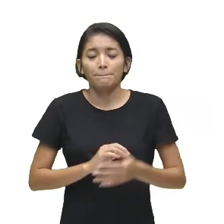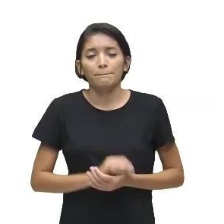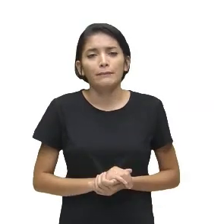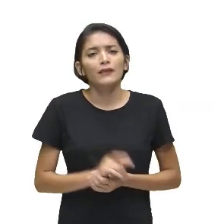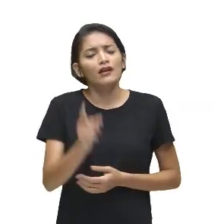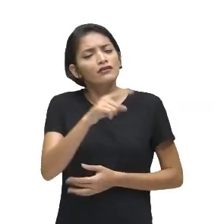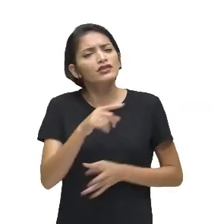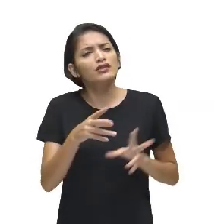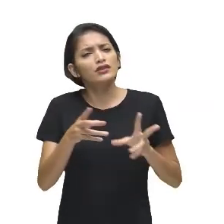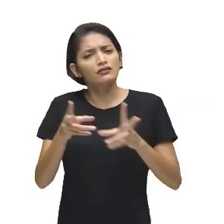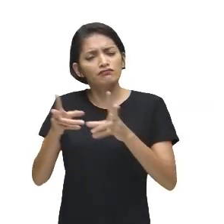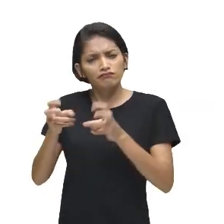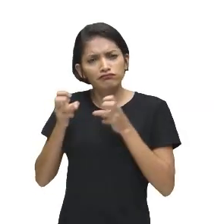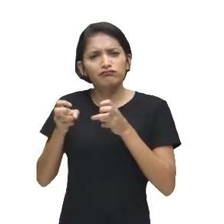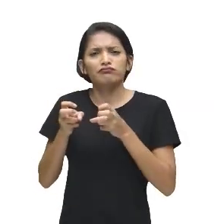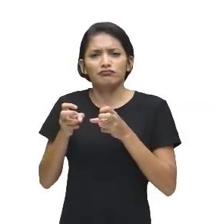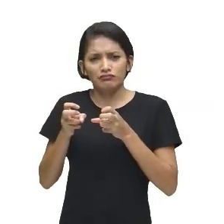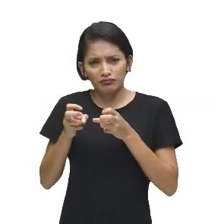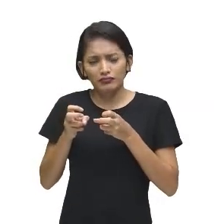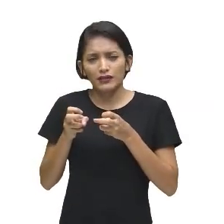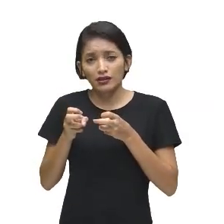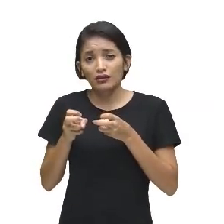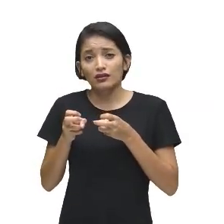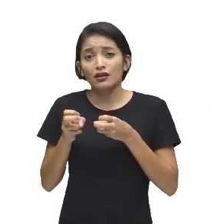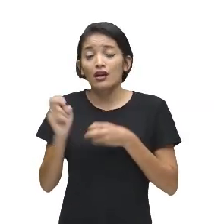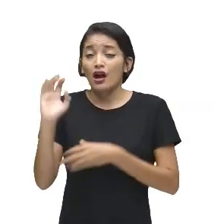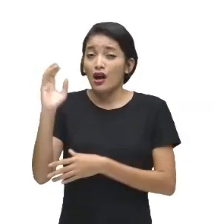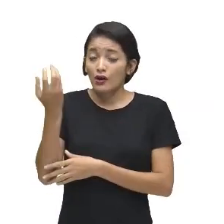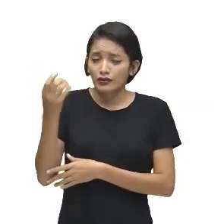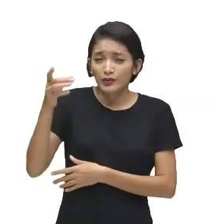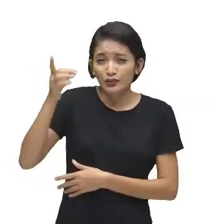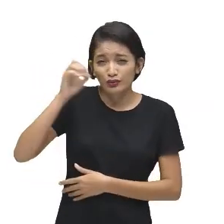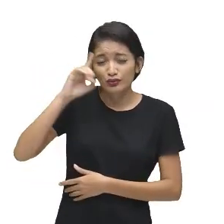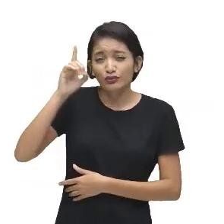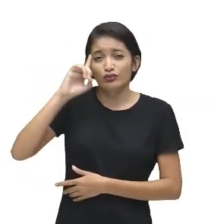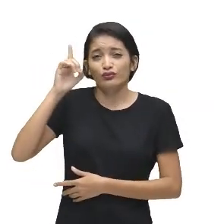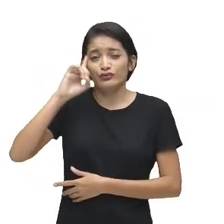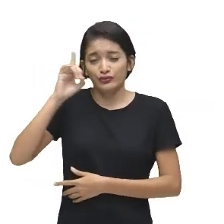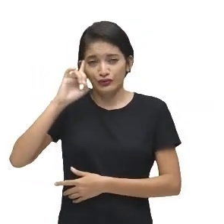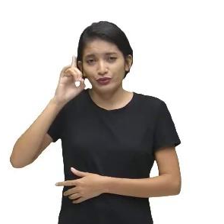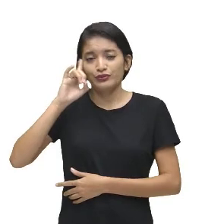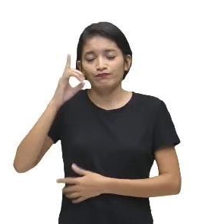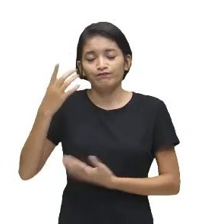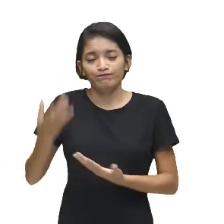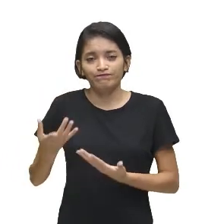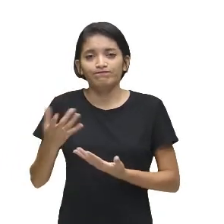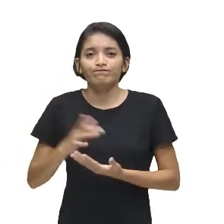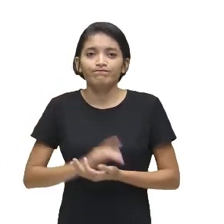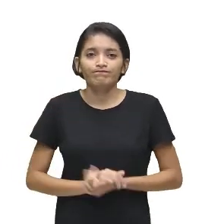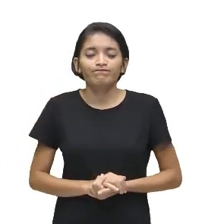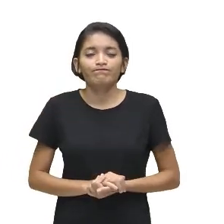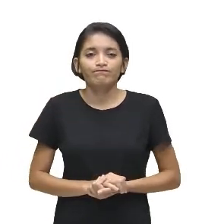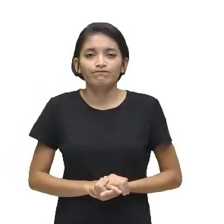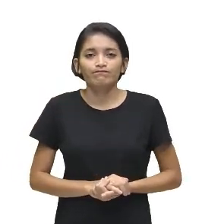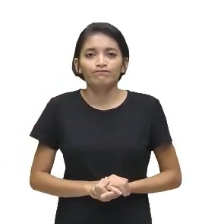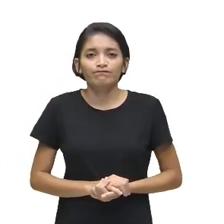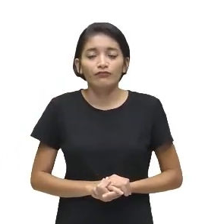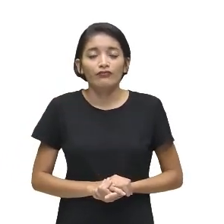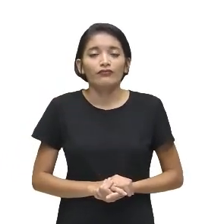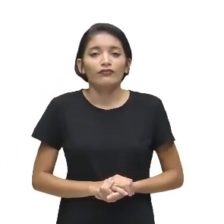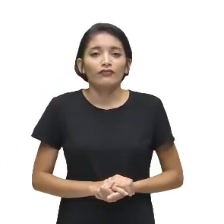Você perceber isso como parte da tua realidade, né, é